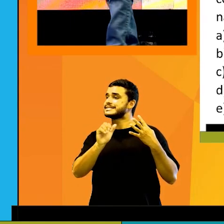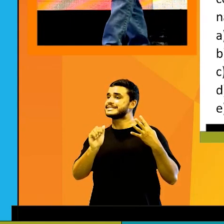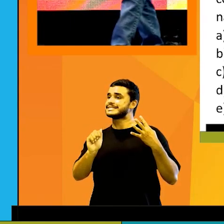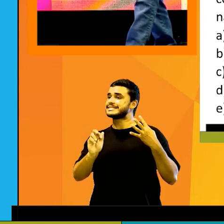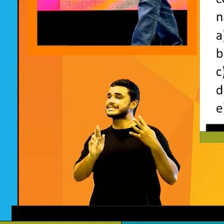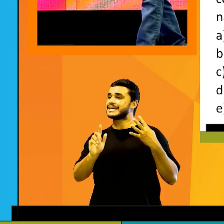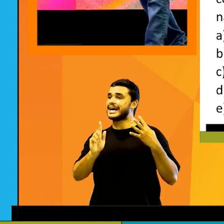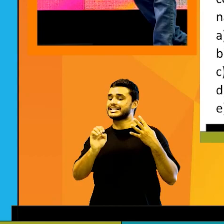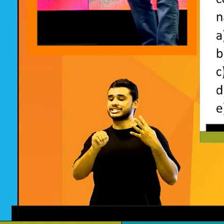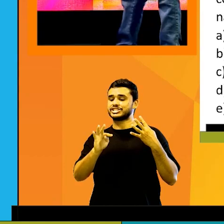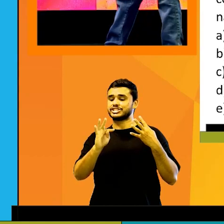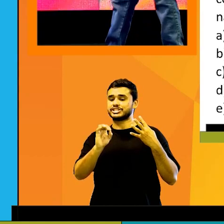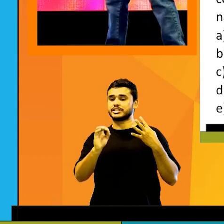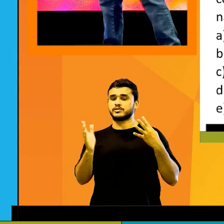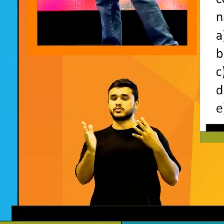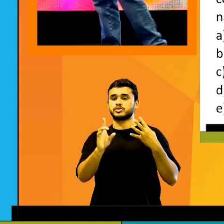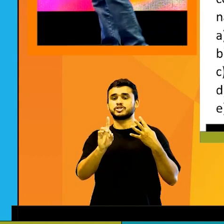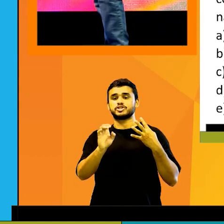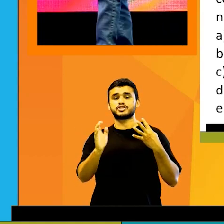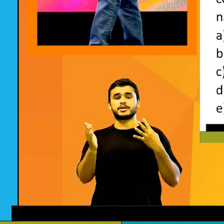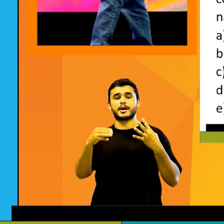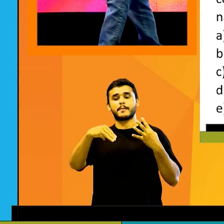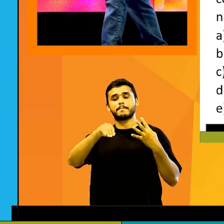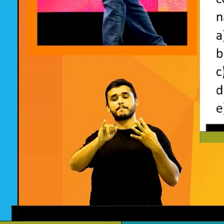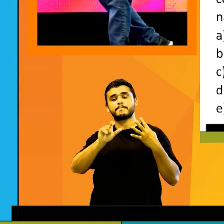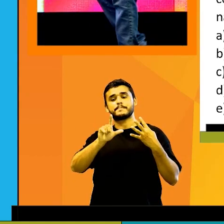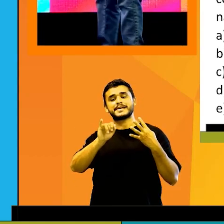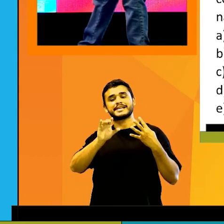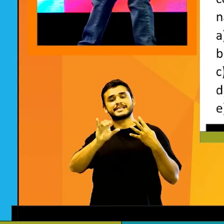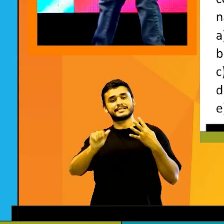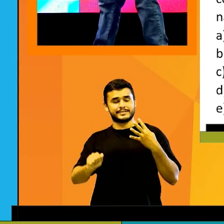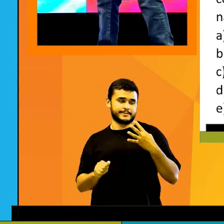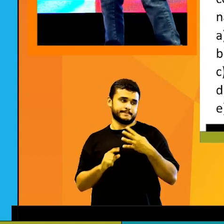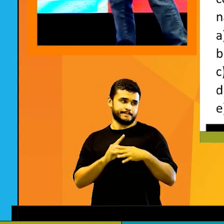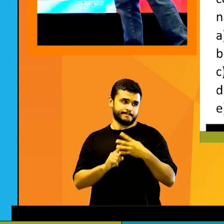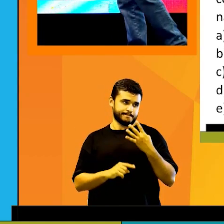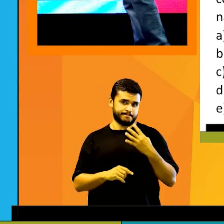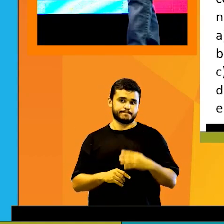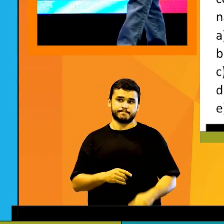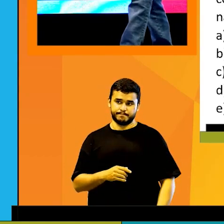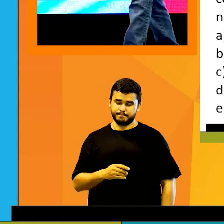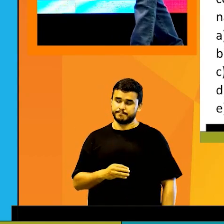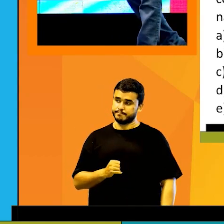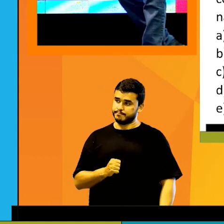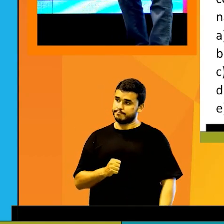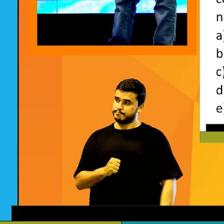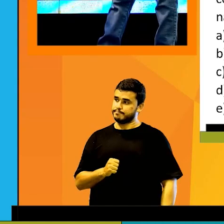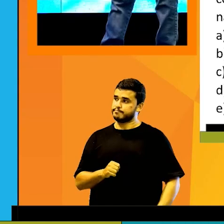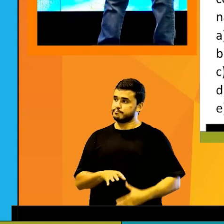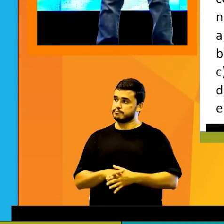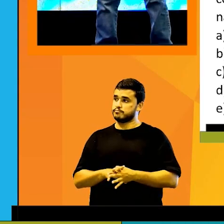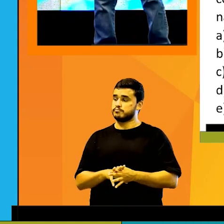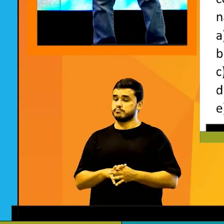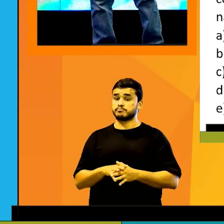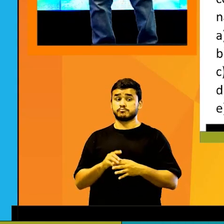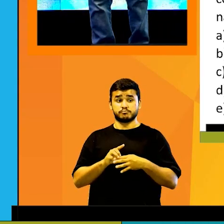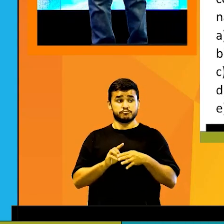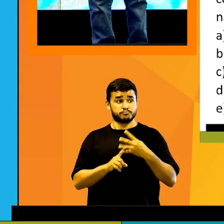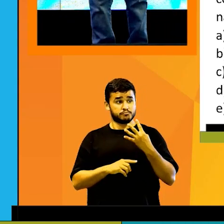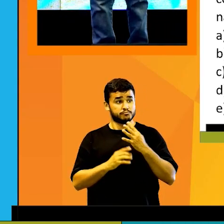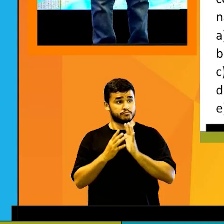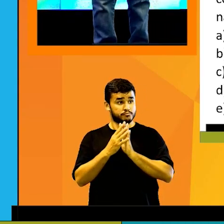Senhora Lucíula, diva, e memórias de um sargento de